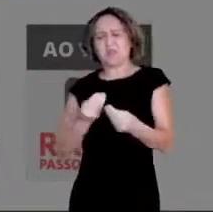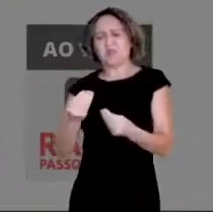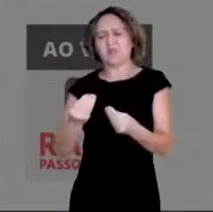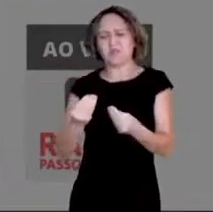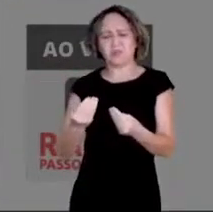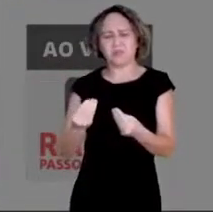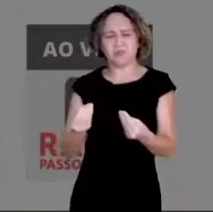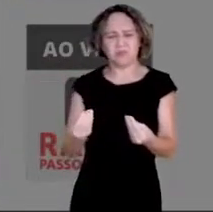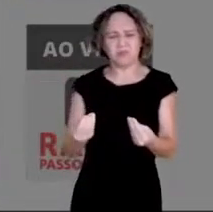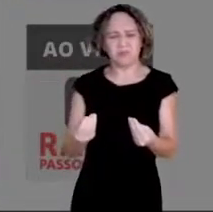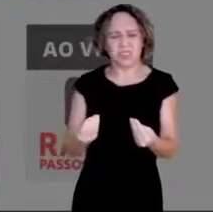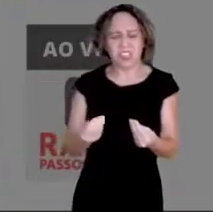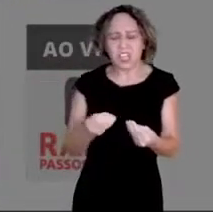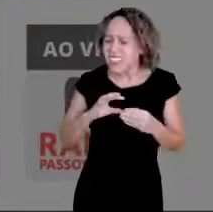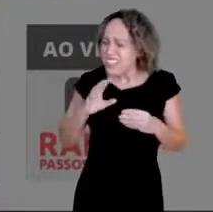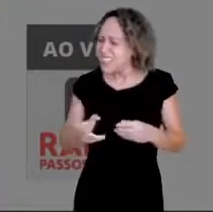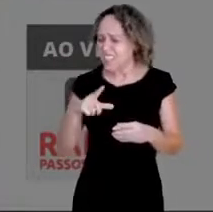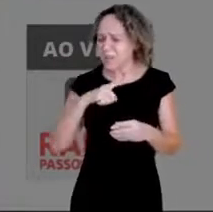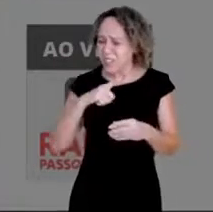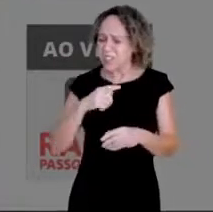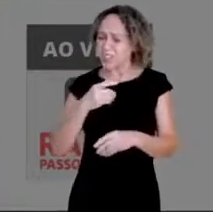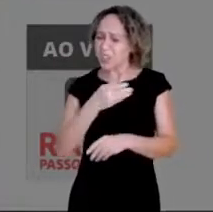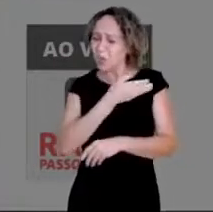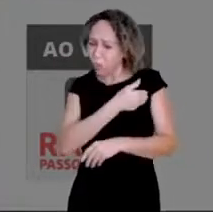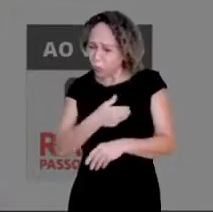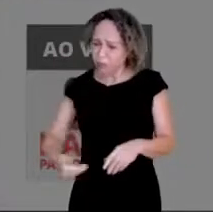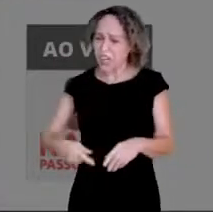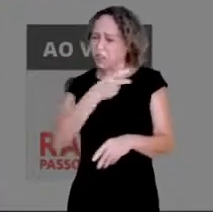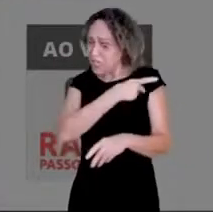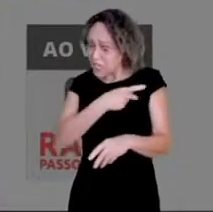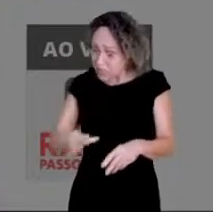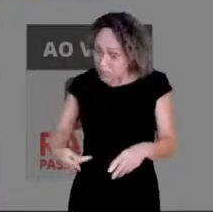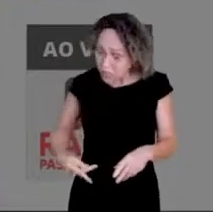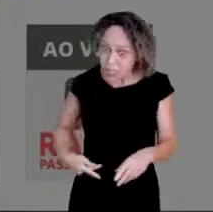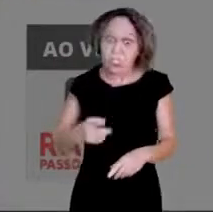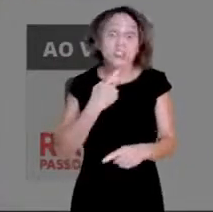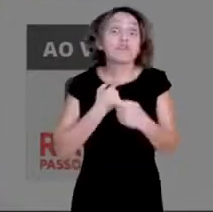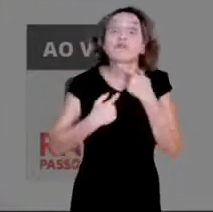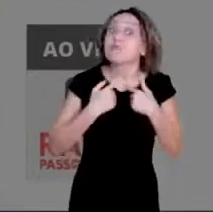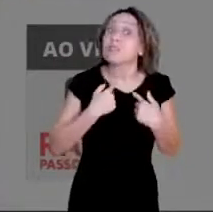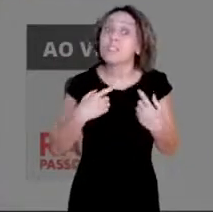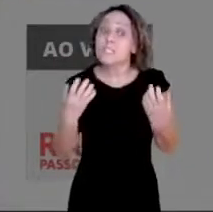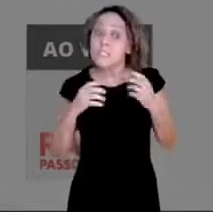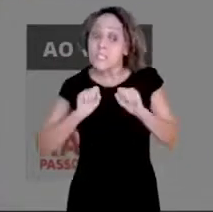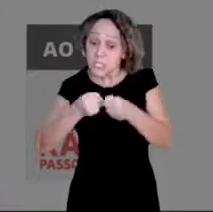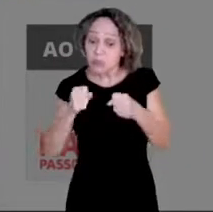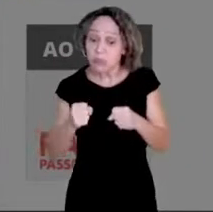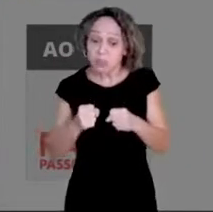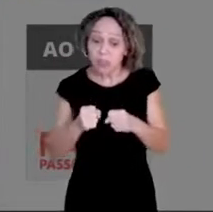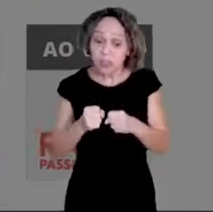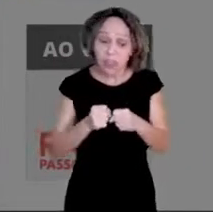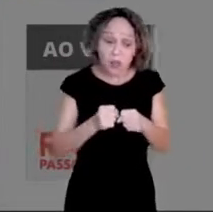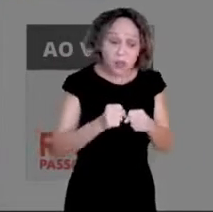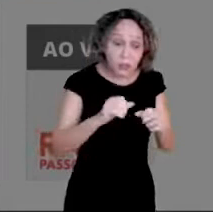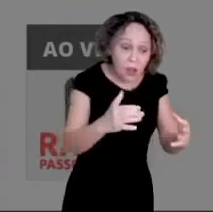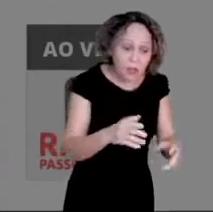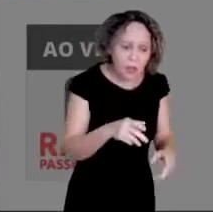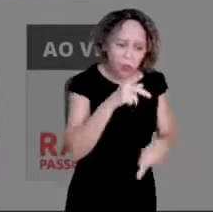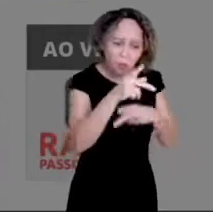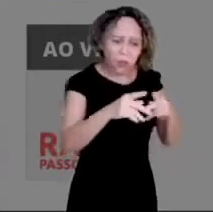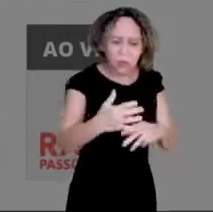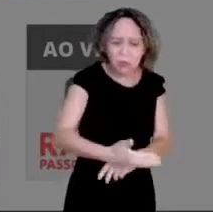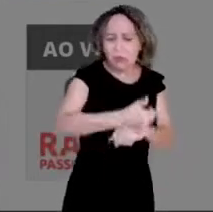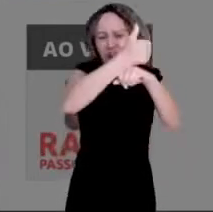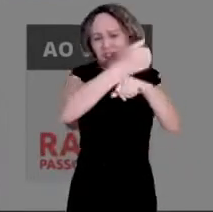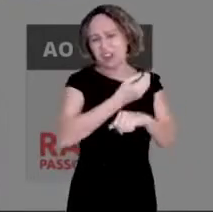quilômetros sem asfalto até hoje. E muitas rodovias aqui da região, do interior de Minas Gerais, elas precisam também de manutenção